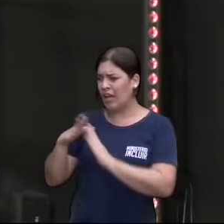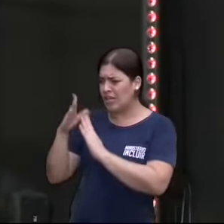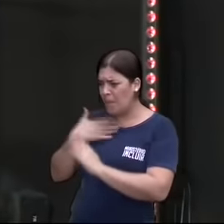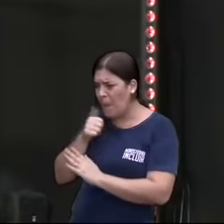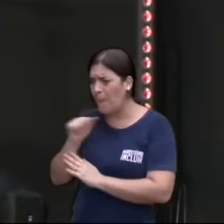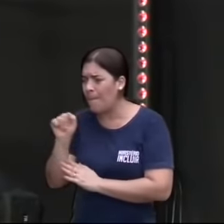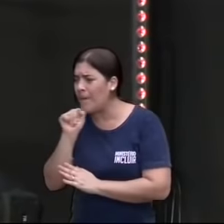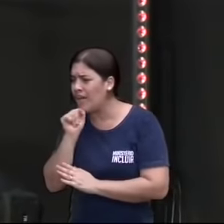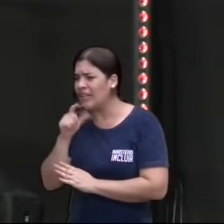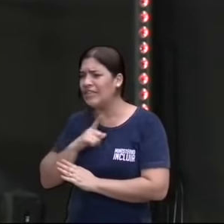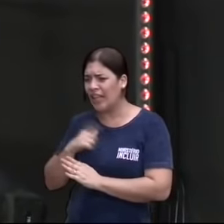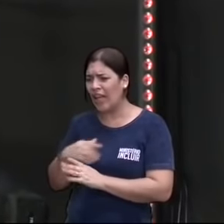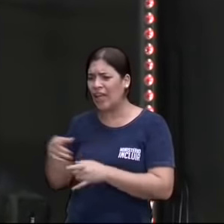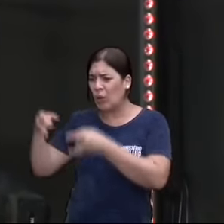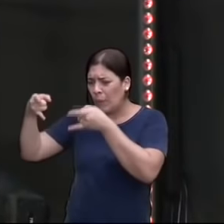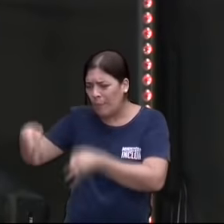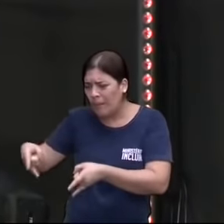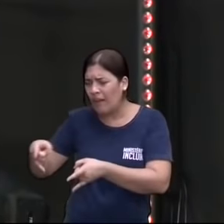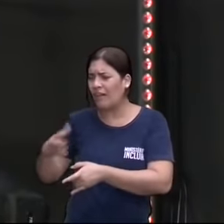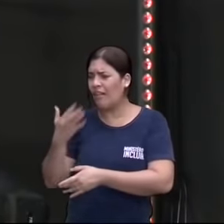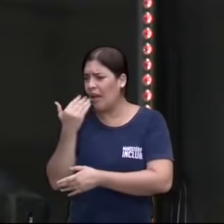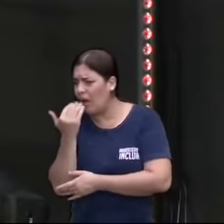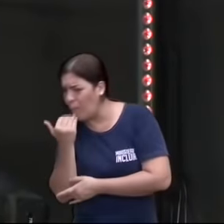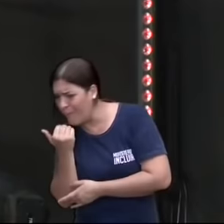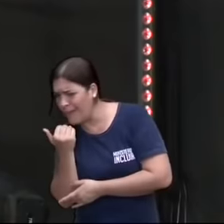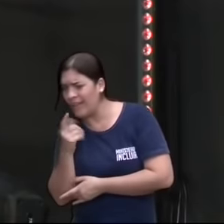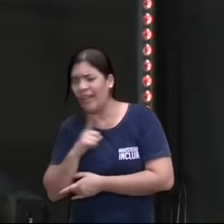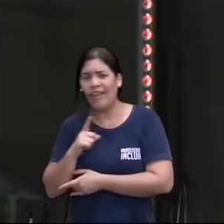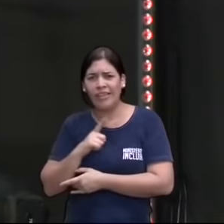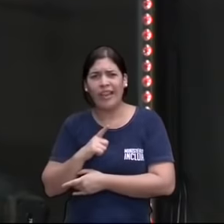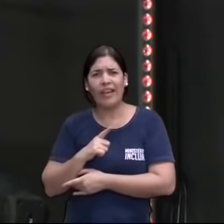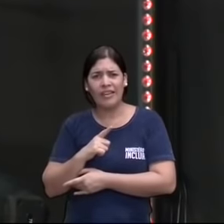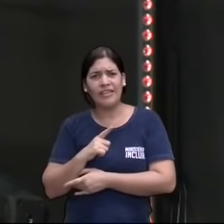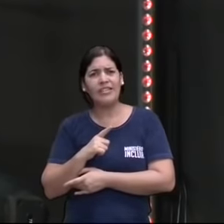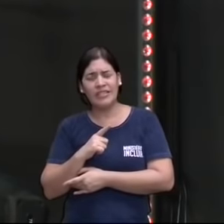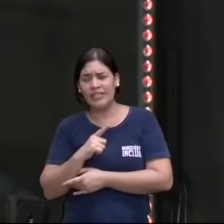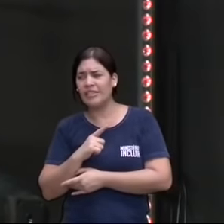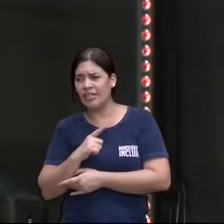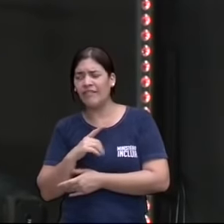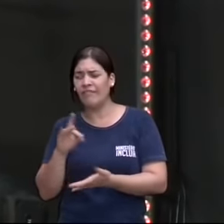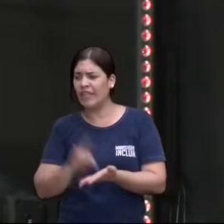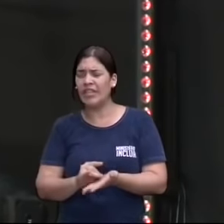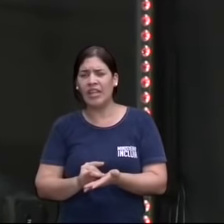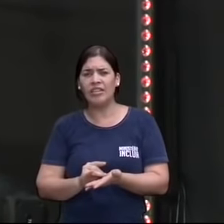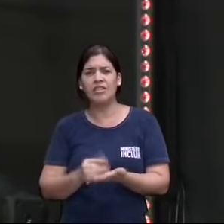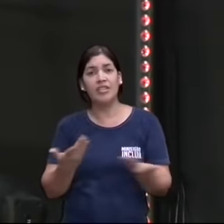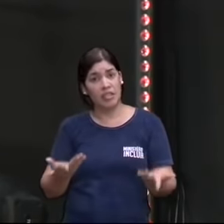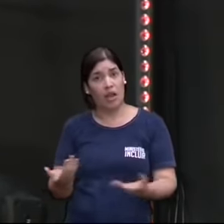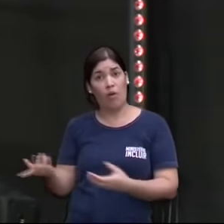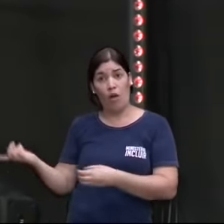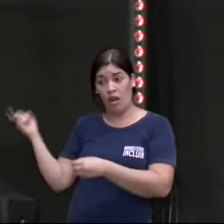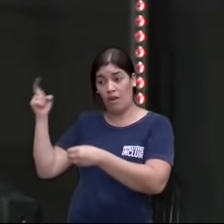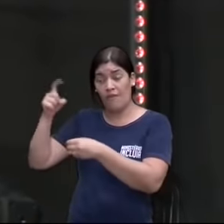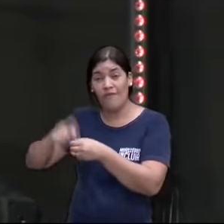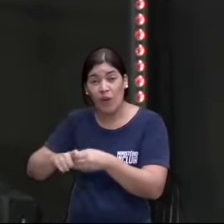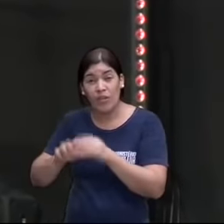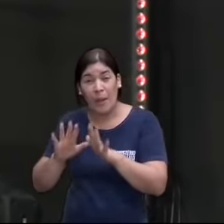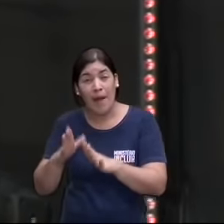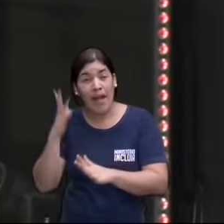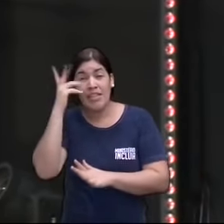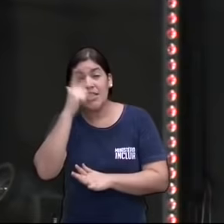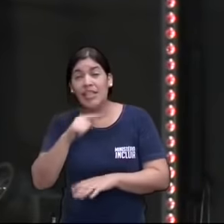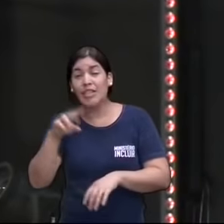tem cama, tem dignidade. Ele volta. Mas o lindo da história